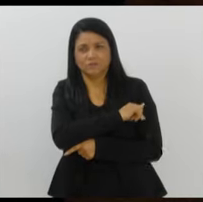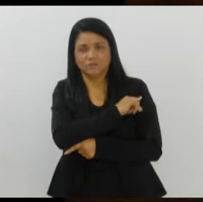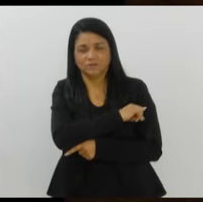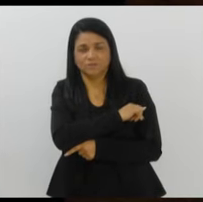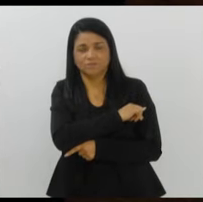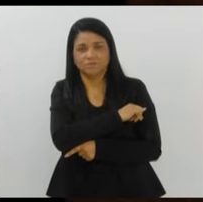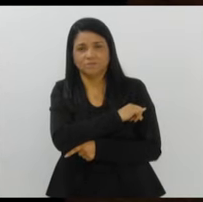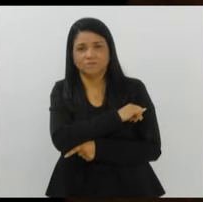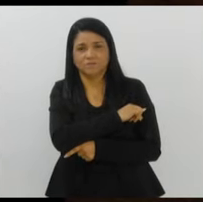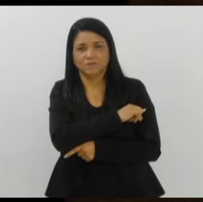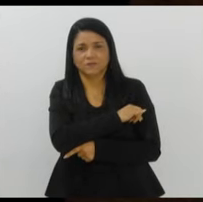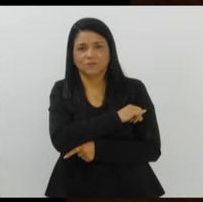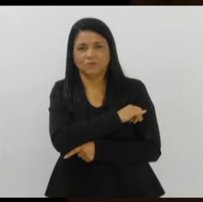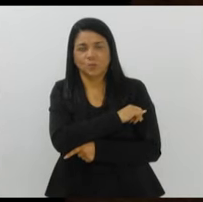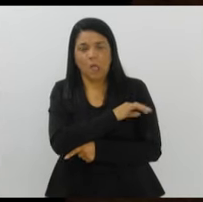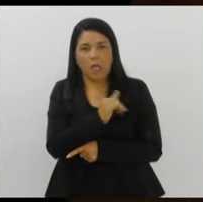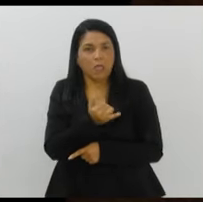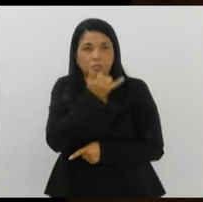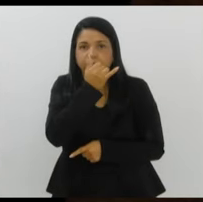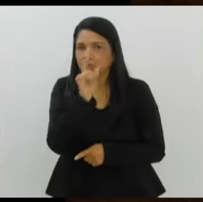ela não é obra do acaso.